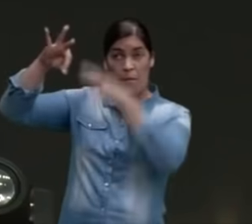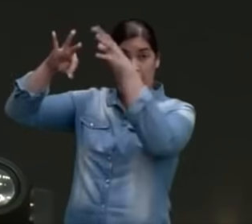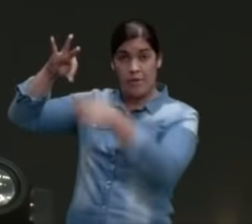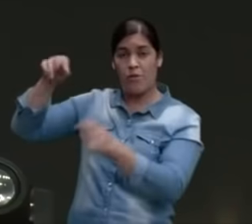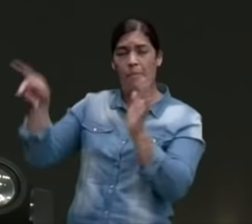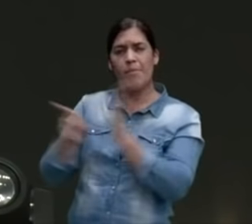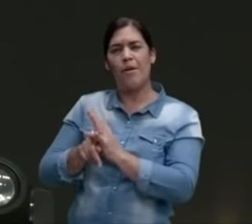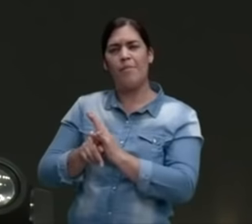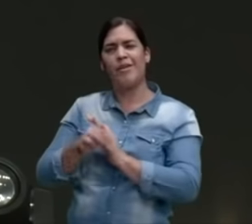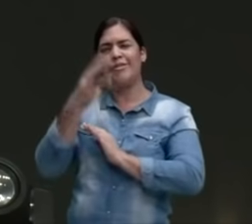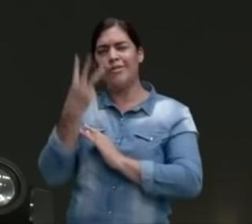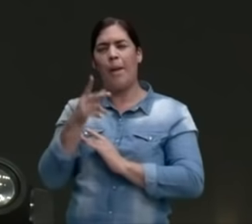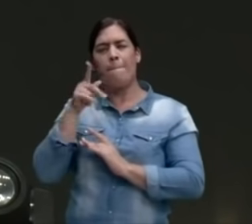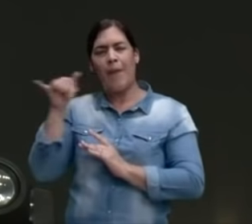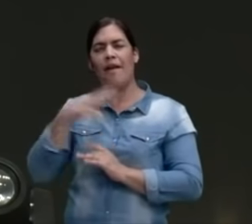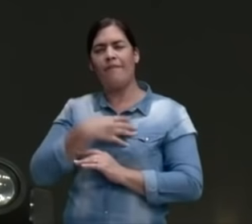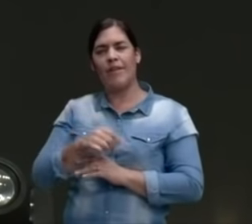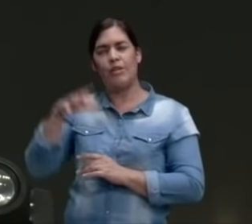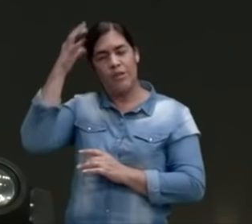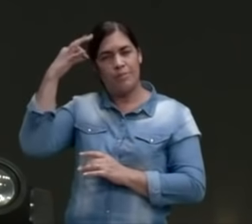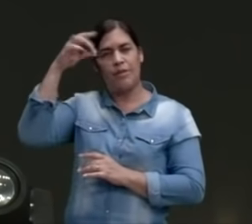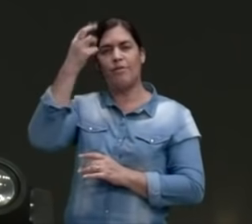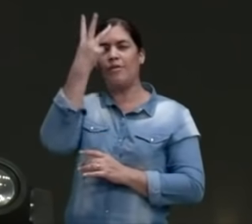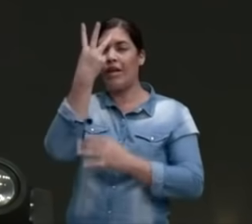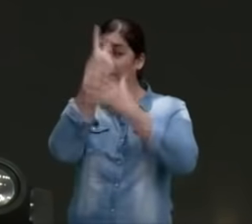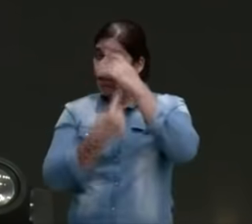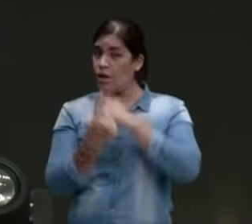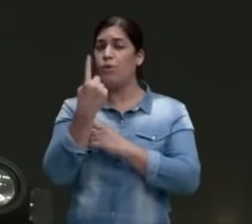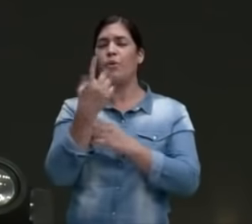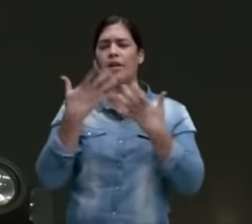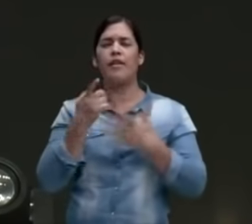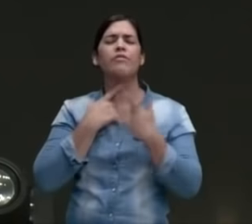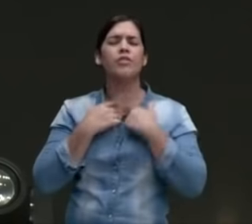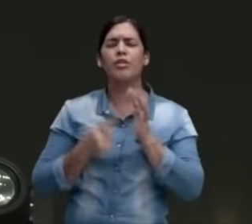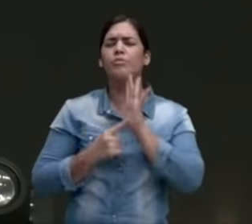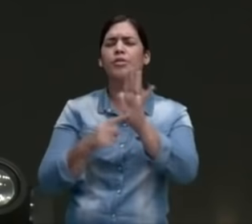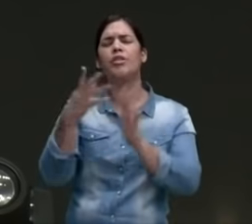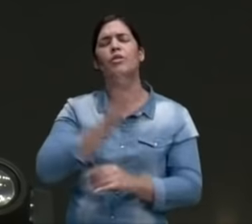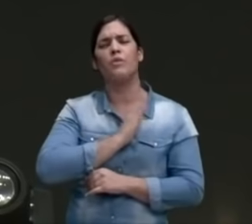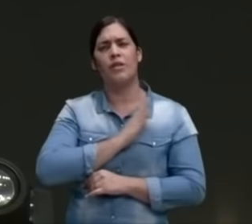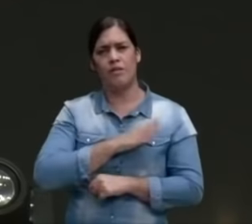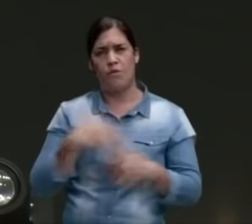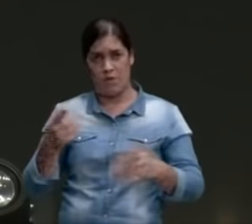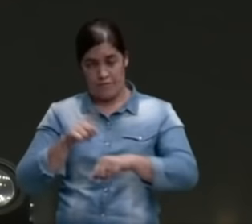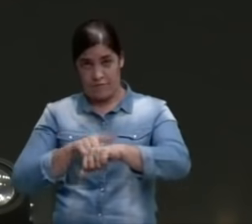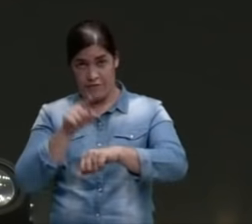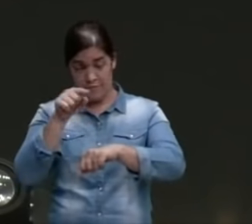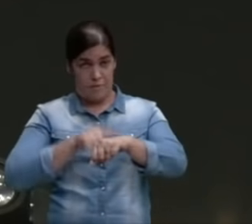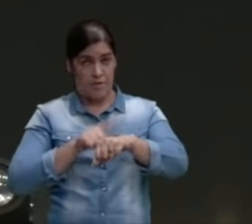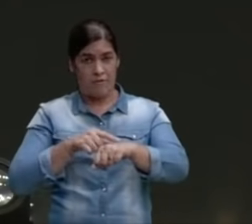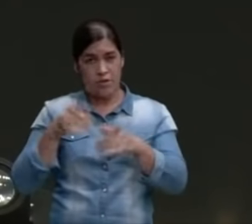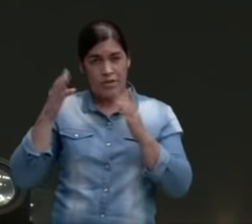ele tem vontades. E ele quer revelar essas vontades ao teu coração. À medida em que você orar lá na tua casa, ele vai começar a